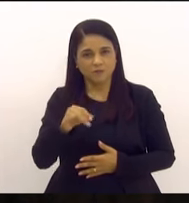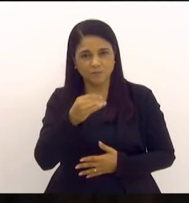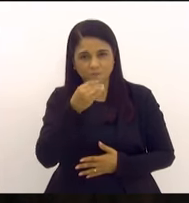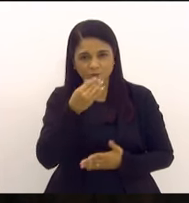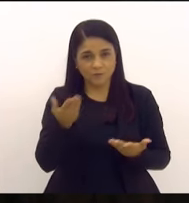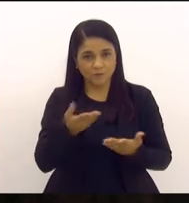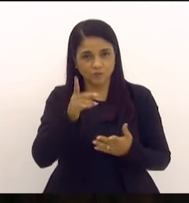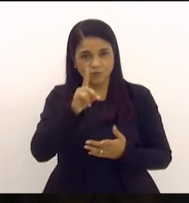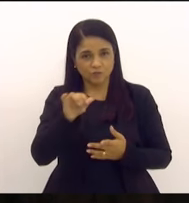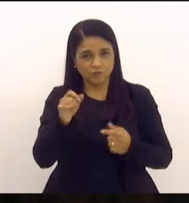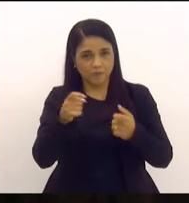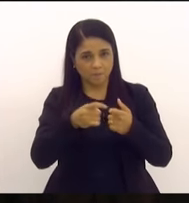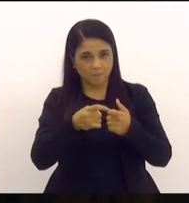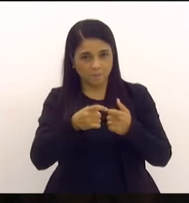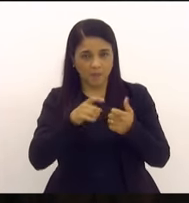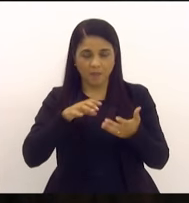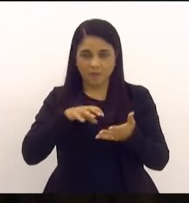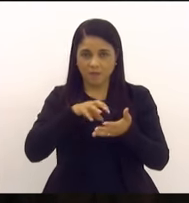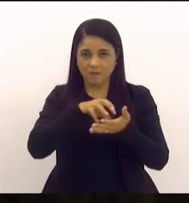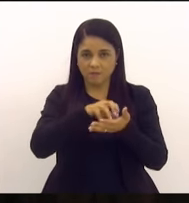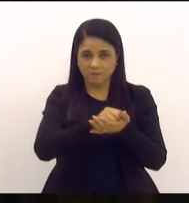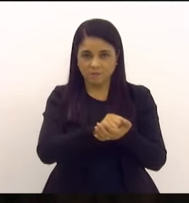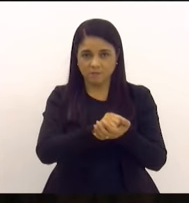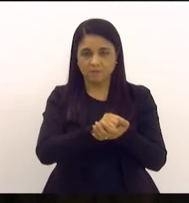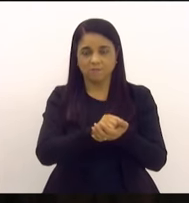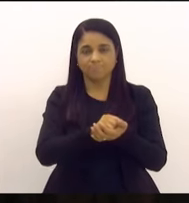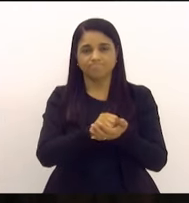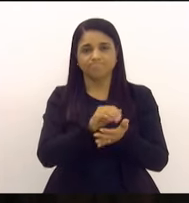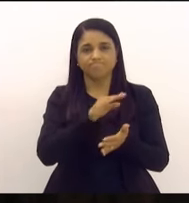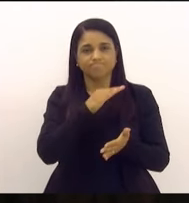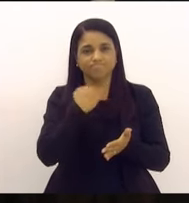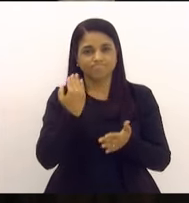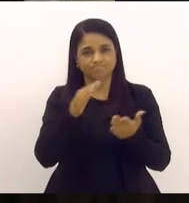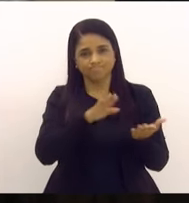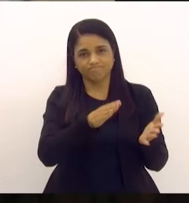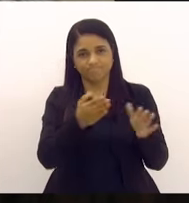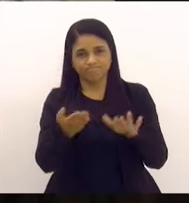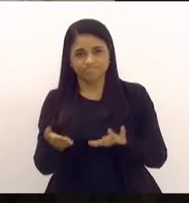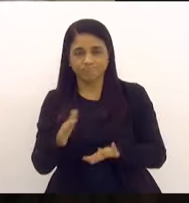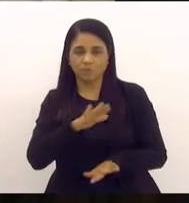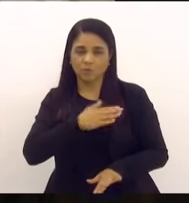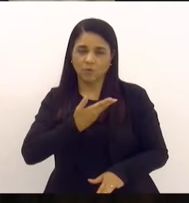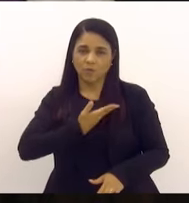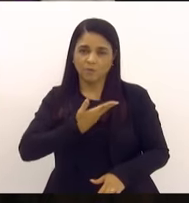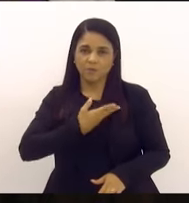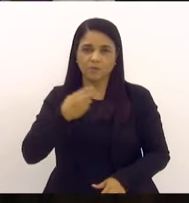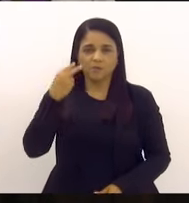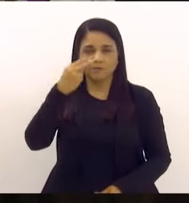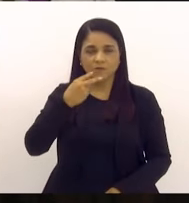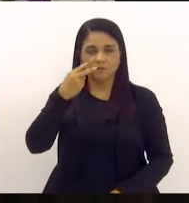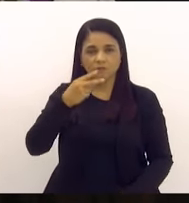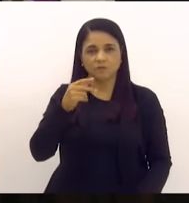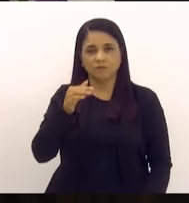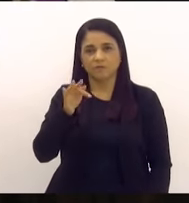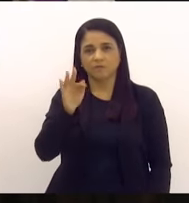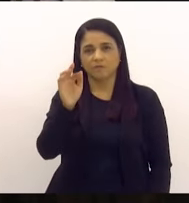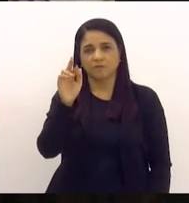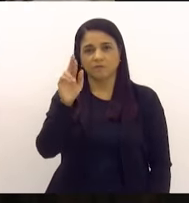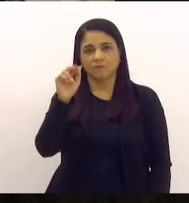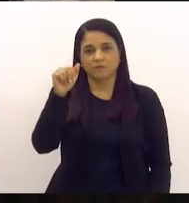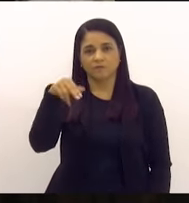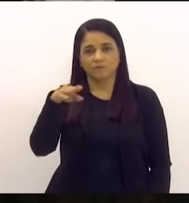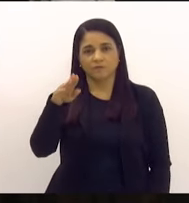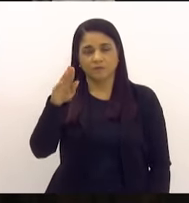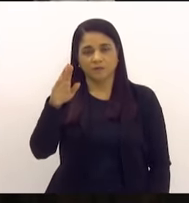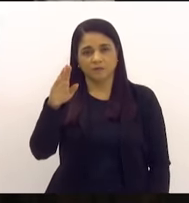médico, só de registrar o falecimento do meu amigo vereador Frank Areias, do município de São João da